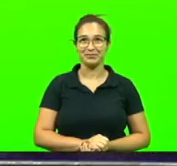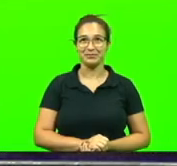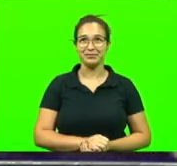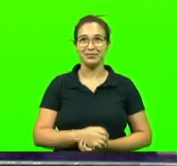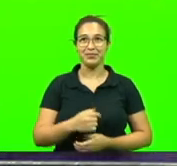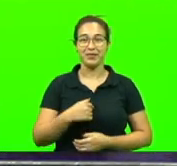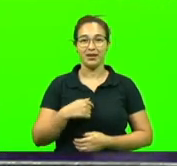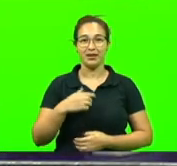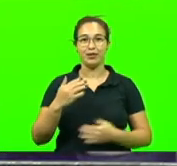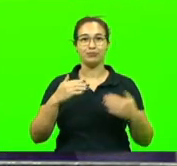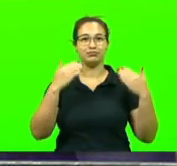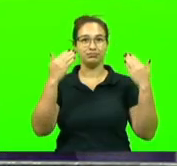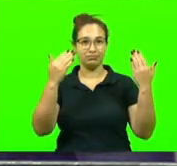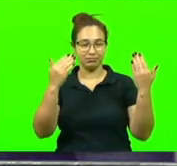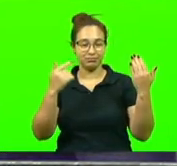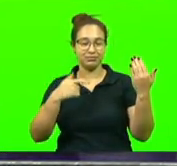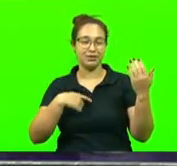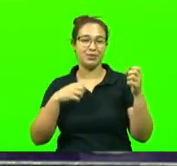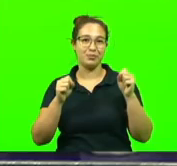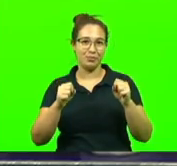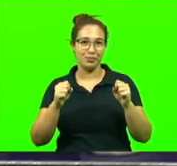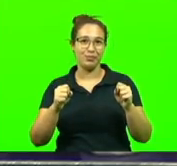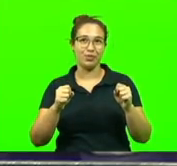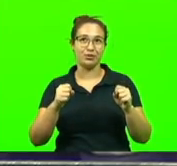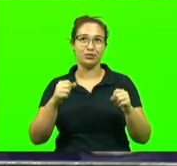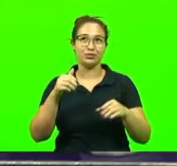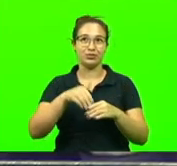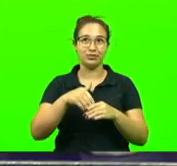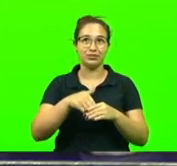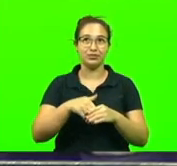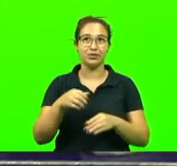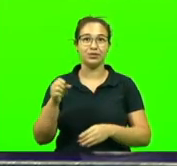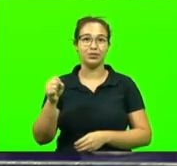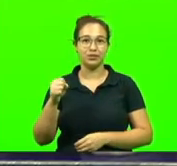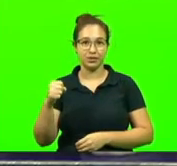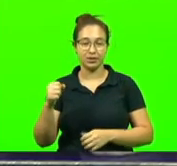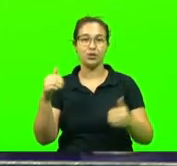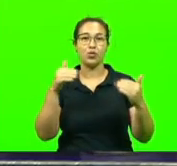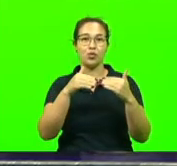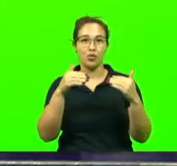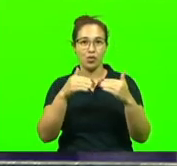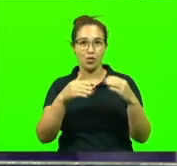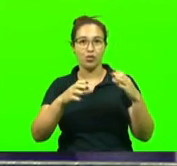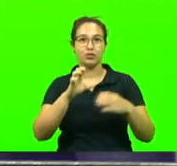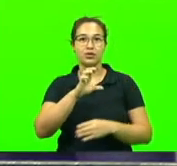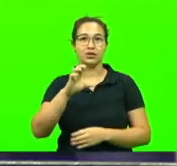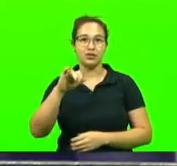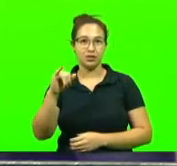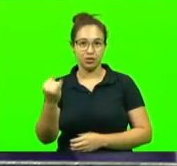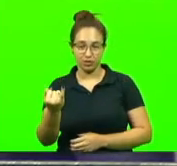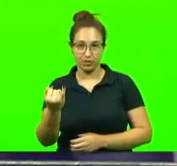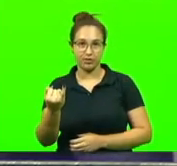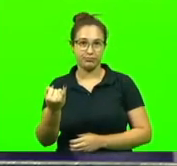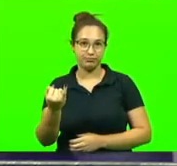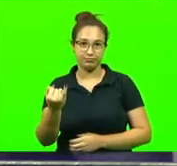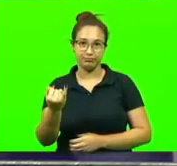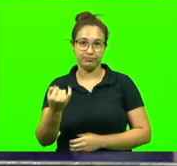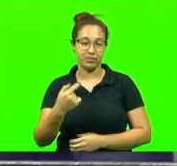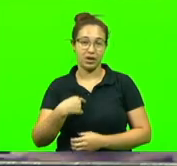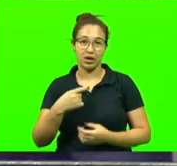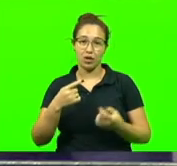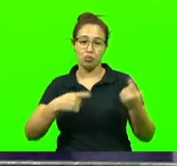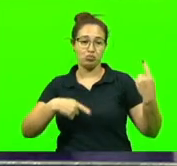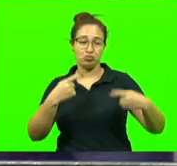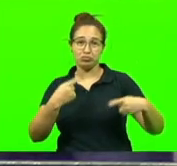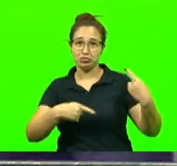Me cabe o direito do desempate. Eu voto com a Comissão de Justiça. Não tenho nada que